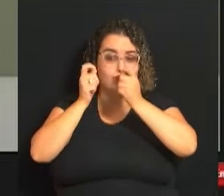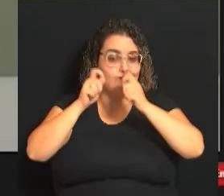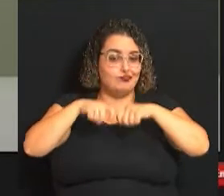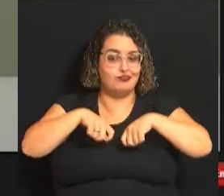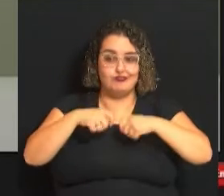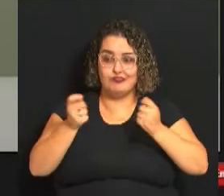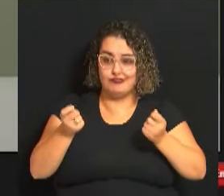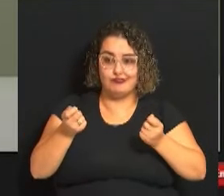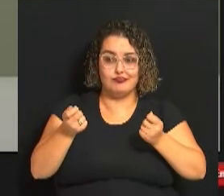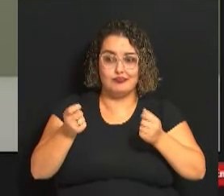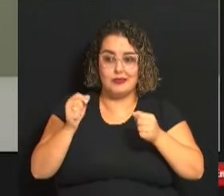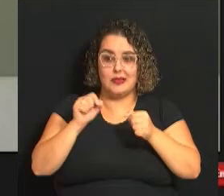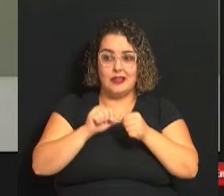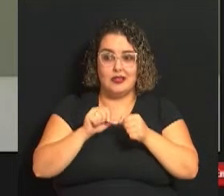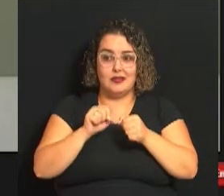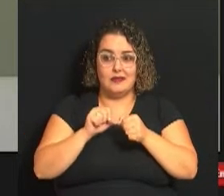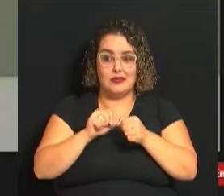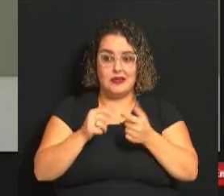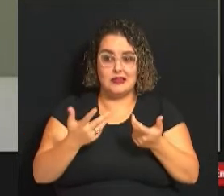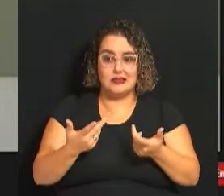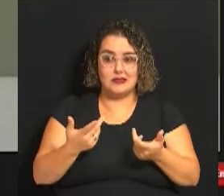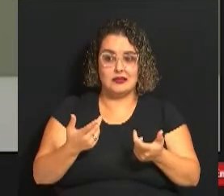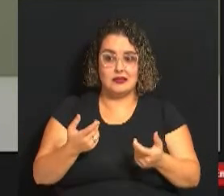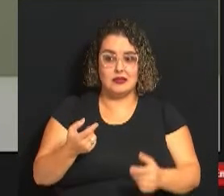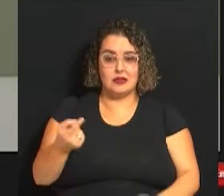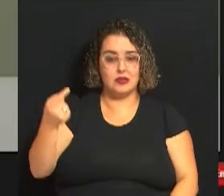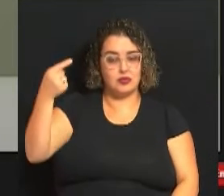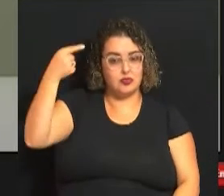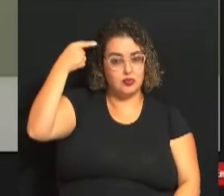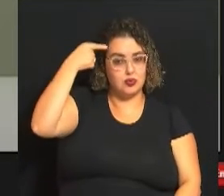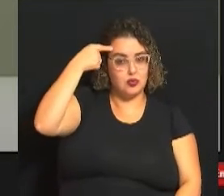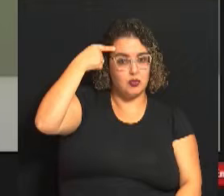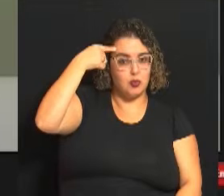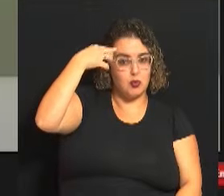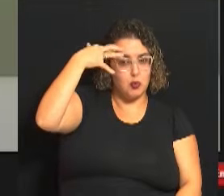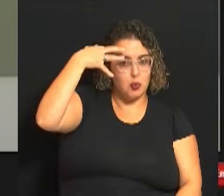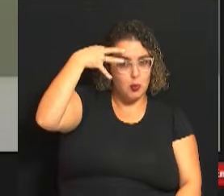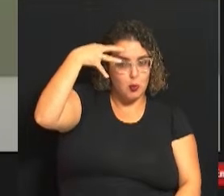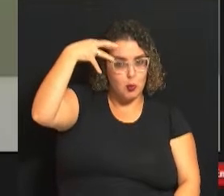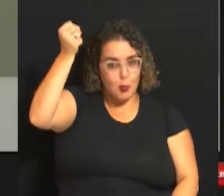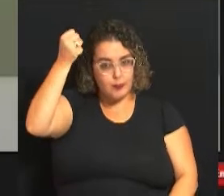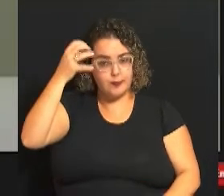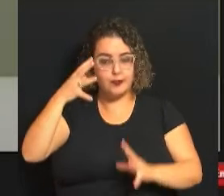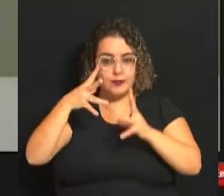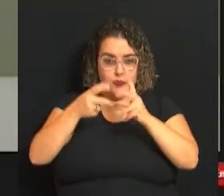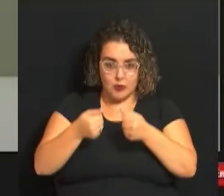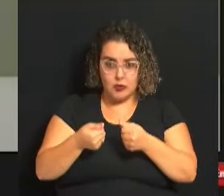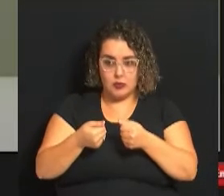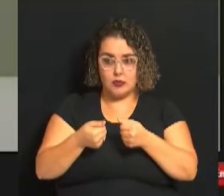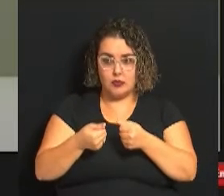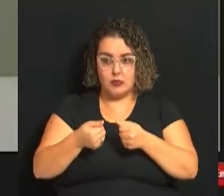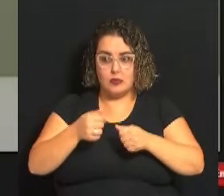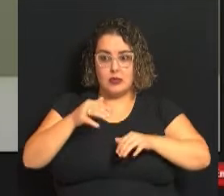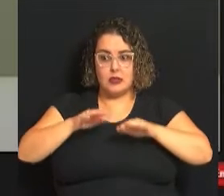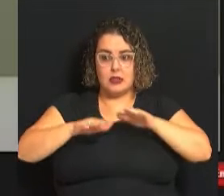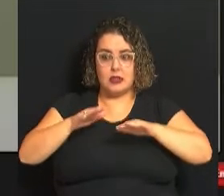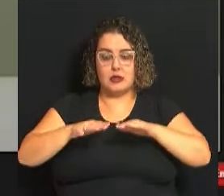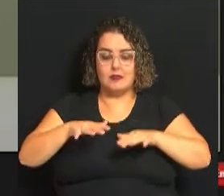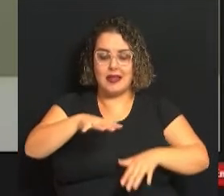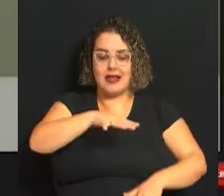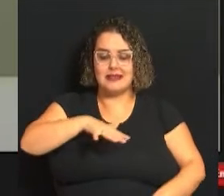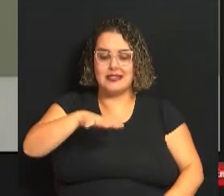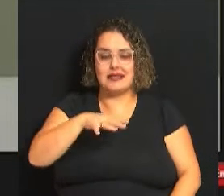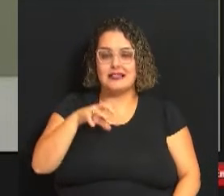fazer uma ressecção boa, completa, pois ele está em áreas quentes, que nós chamamos,